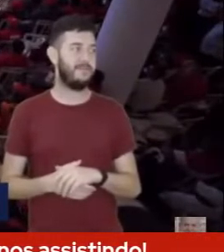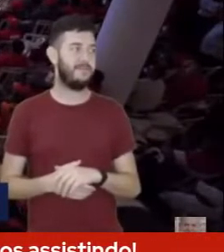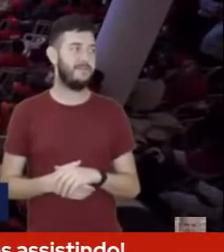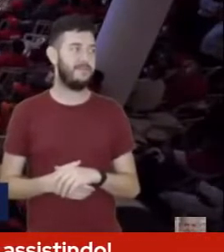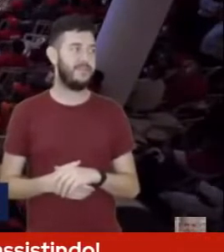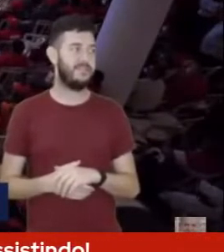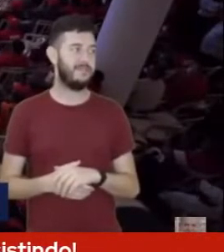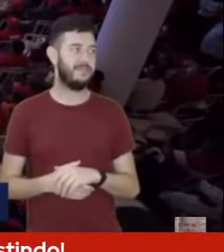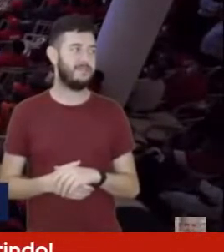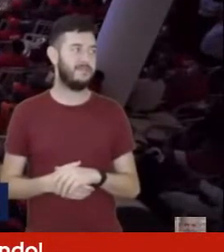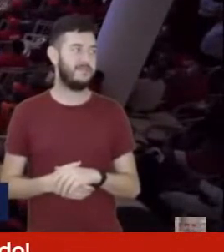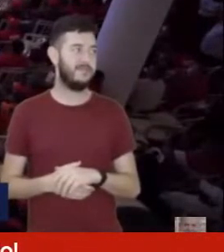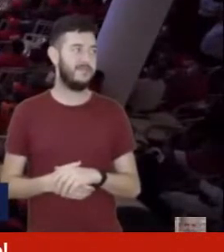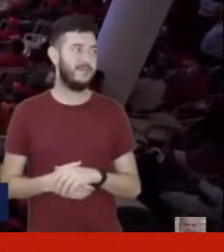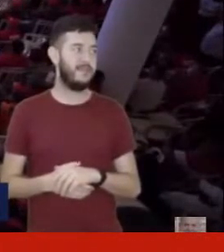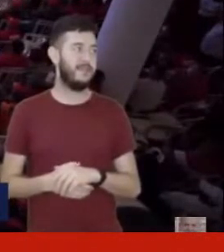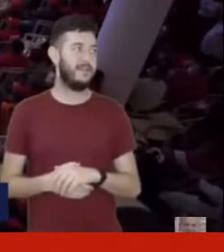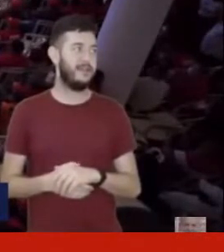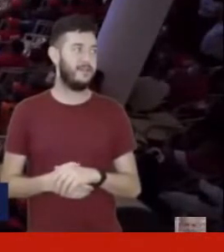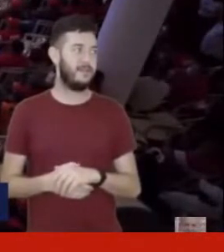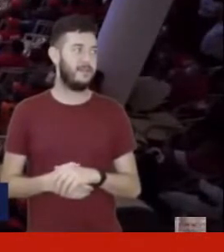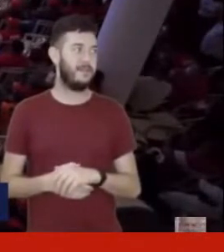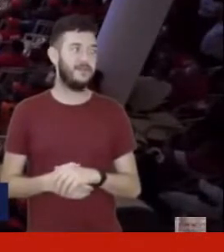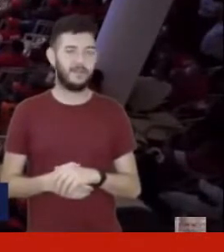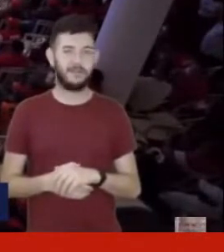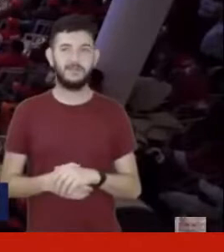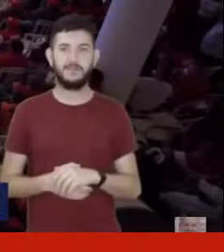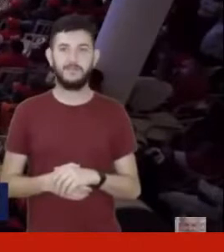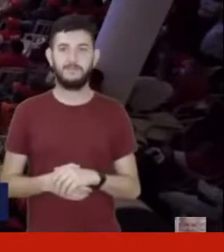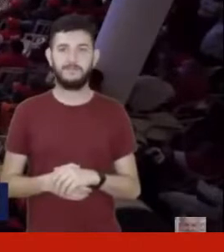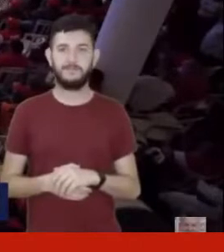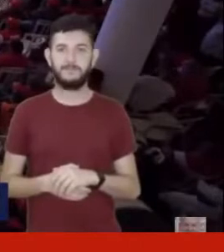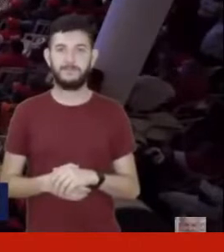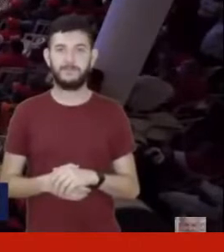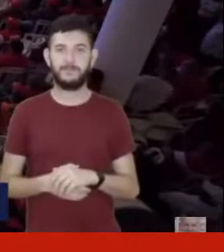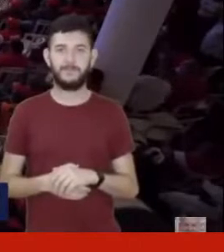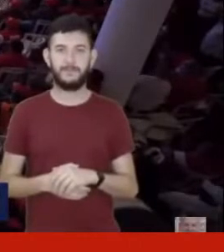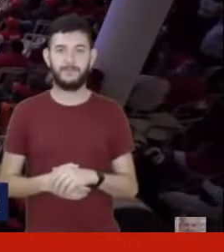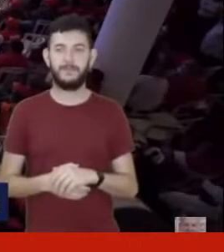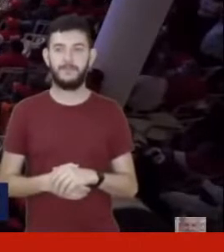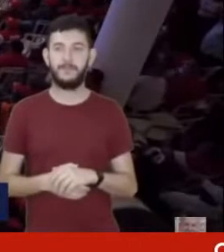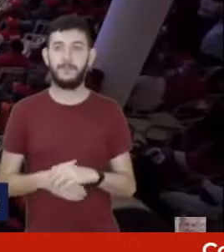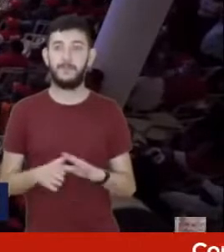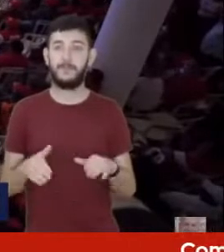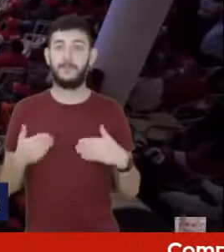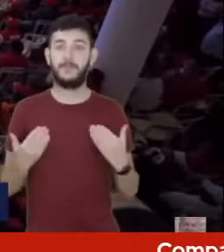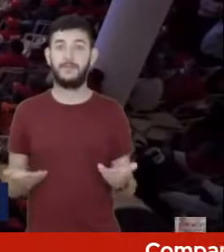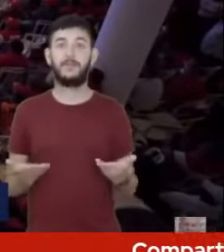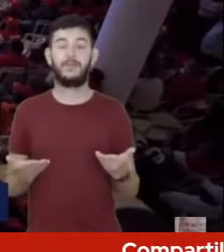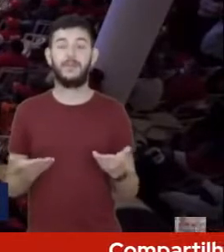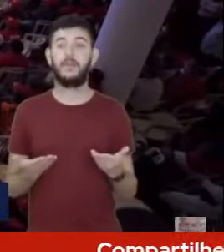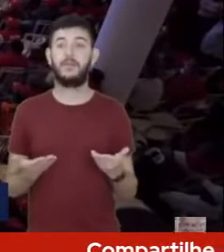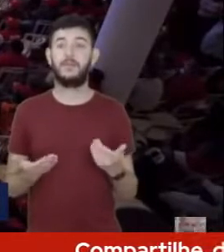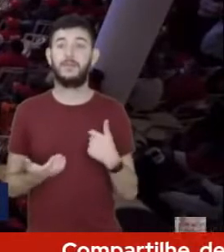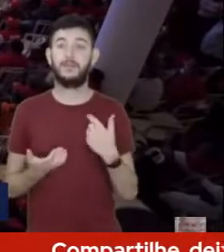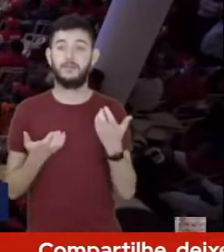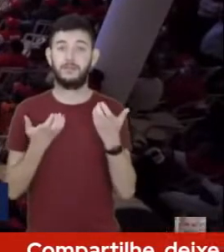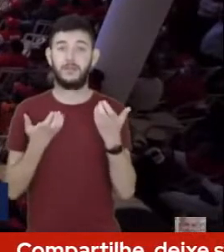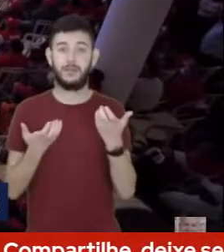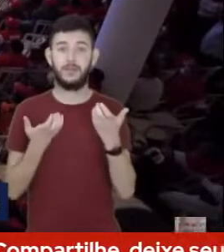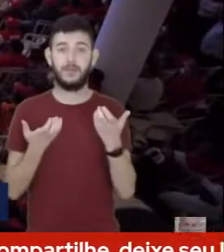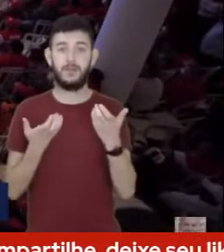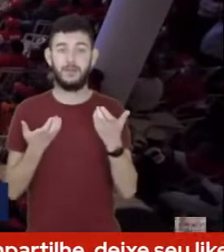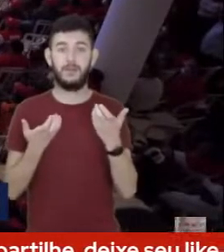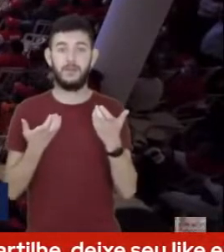E concluindo, antes de dar o abraço e a fotografia, eu queria dizer ao Lula...